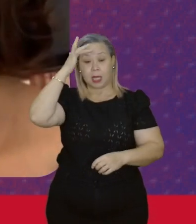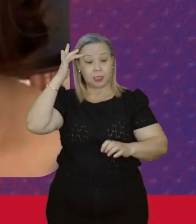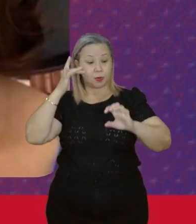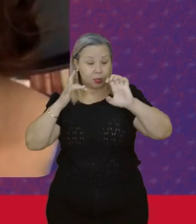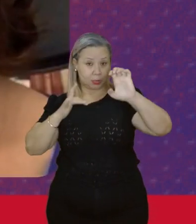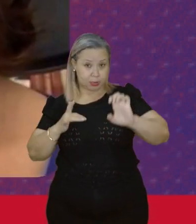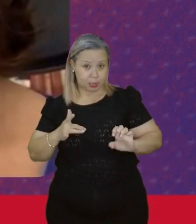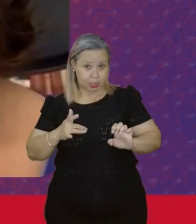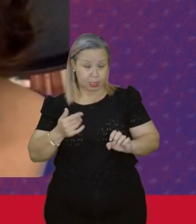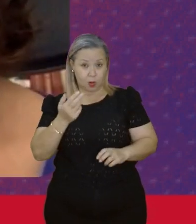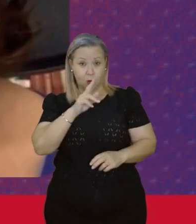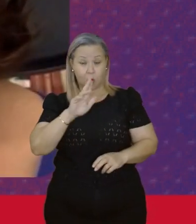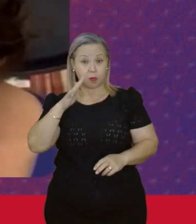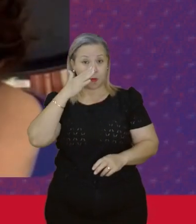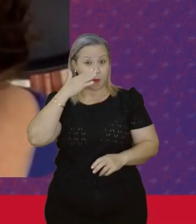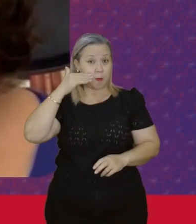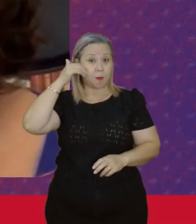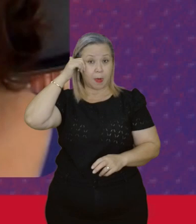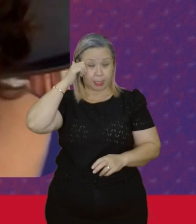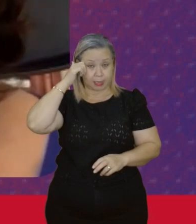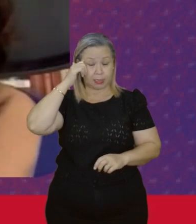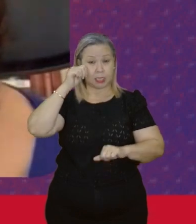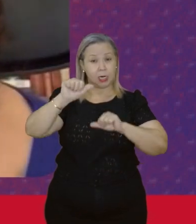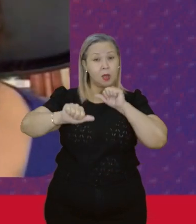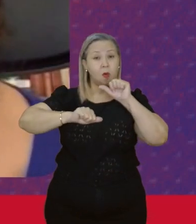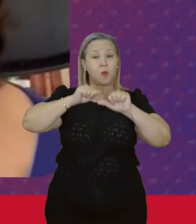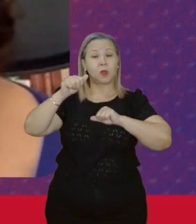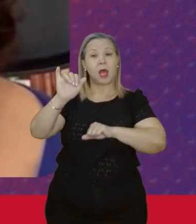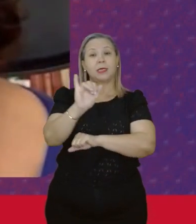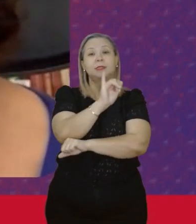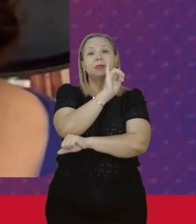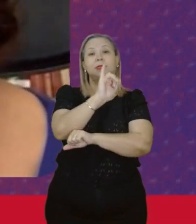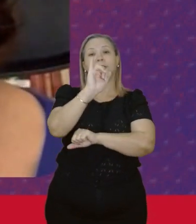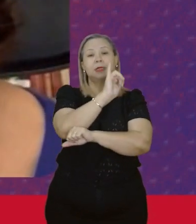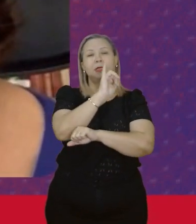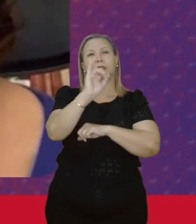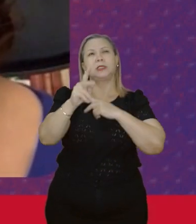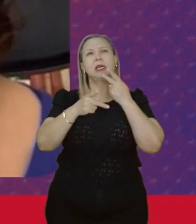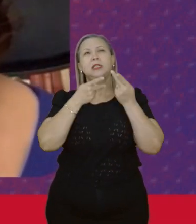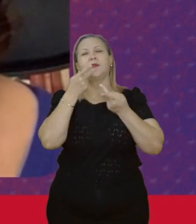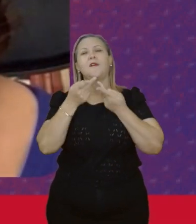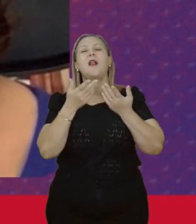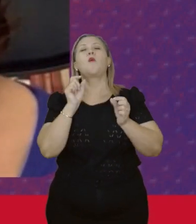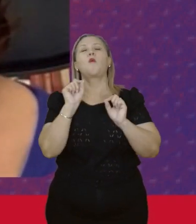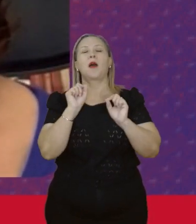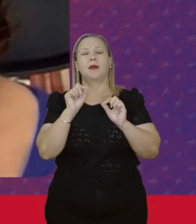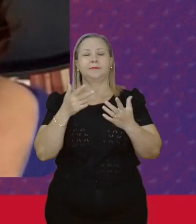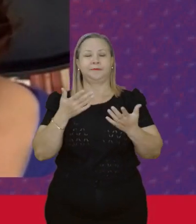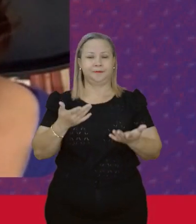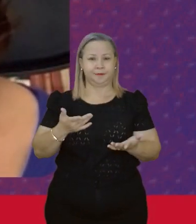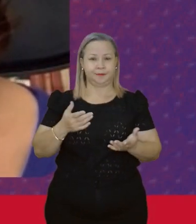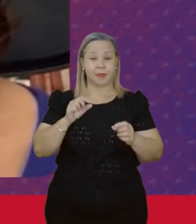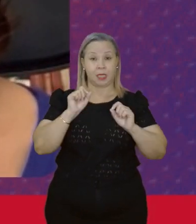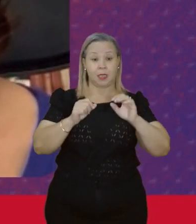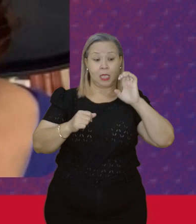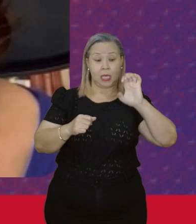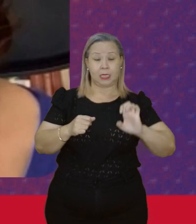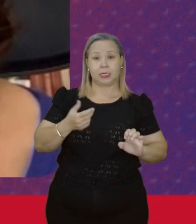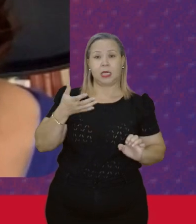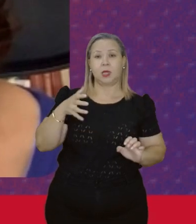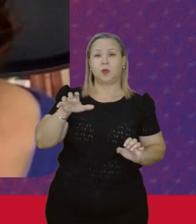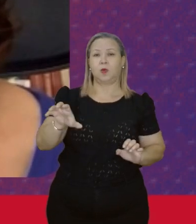eles chamam de marxistas, teriam mudado de estratégia. Então, eles dizem assim, que a esquerda não quer